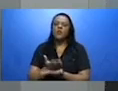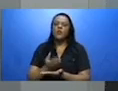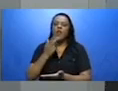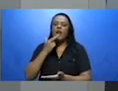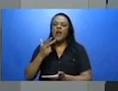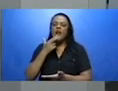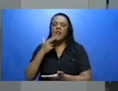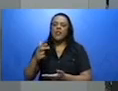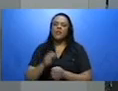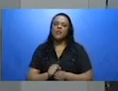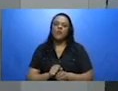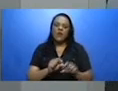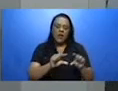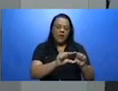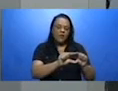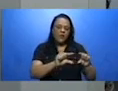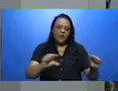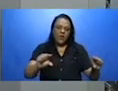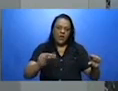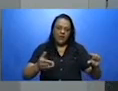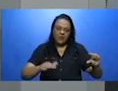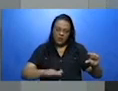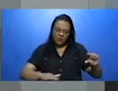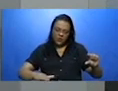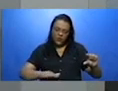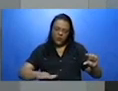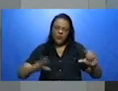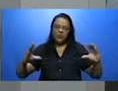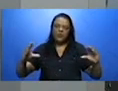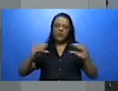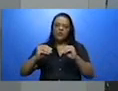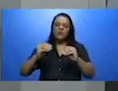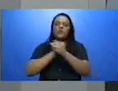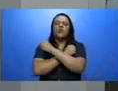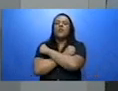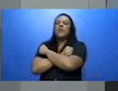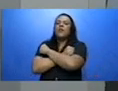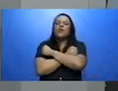subordinadas reduzidas, tá? Um grande abraço e fiquem com Deus.